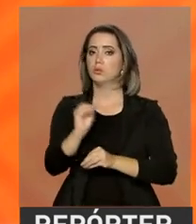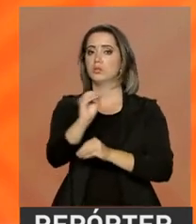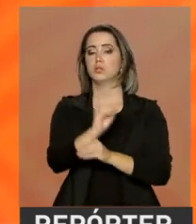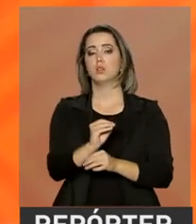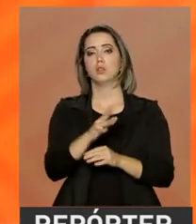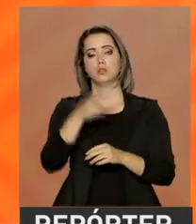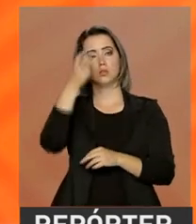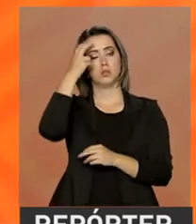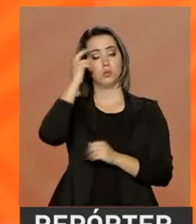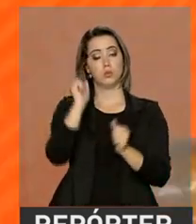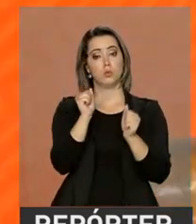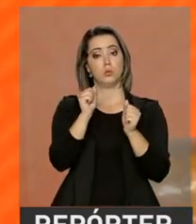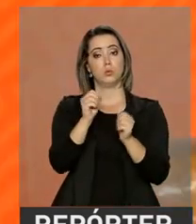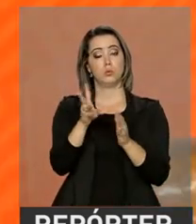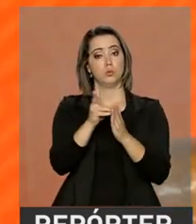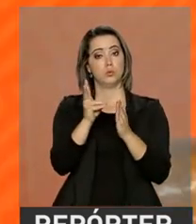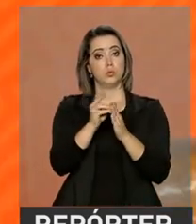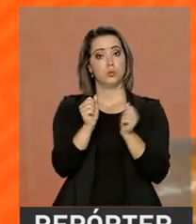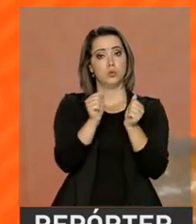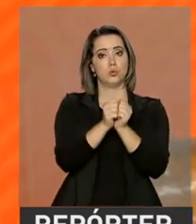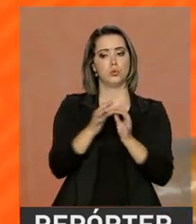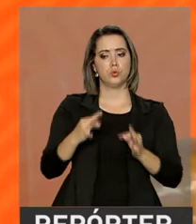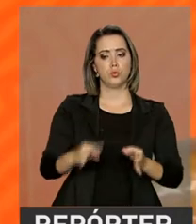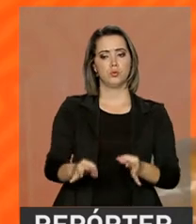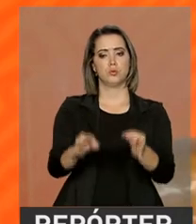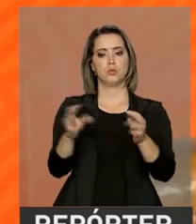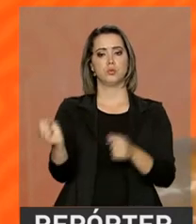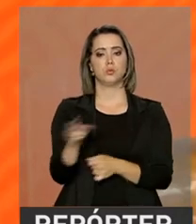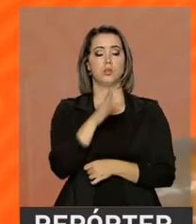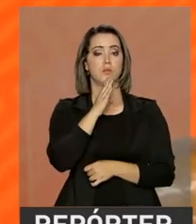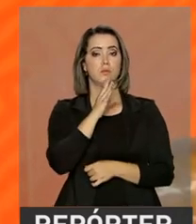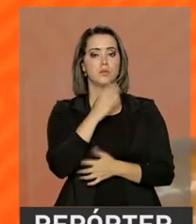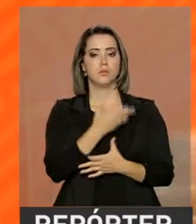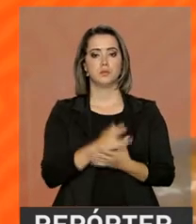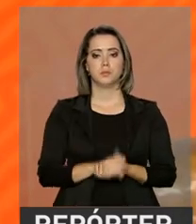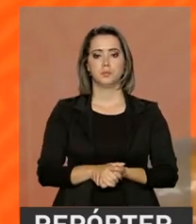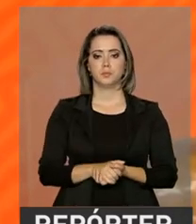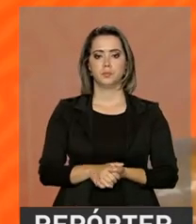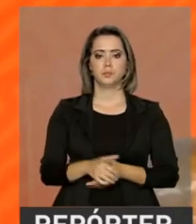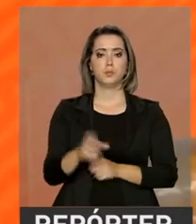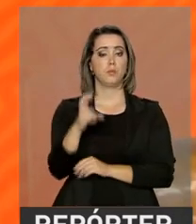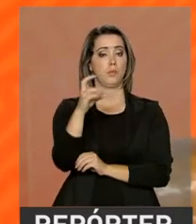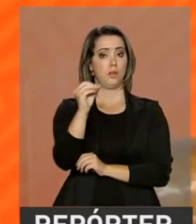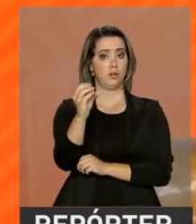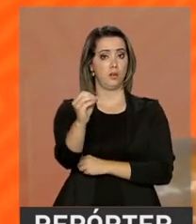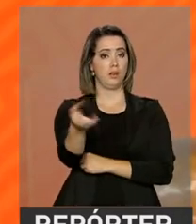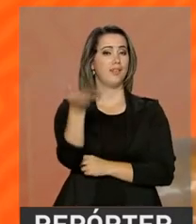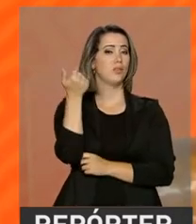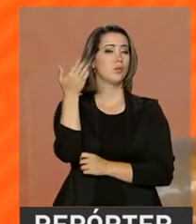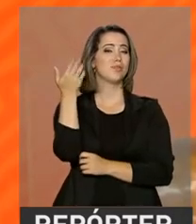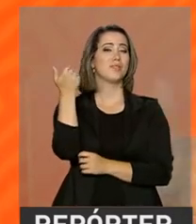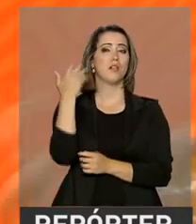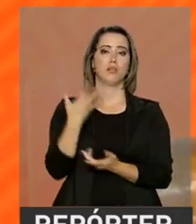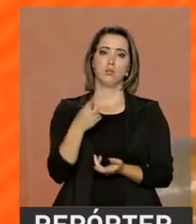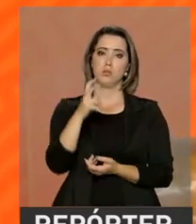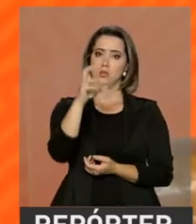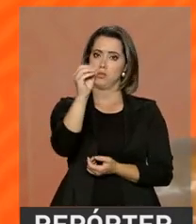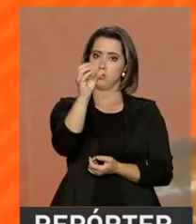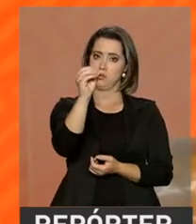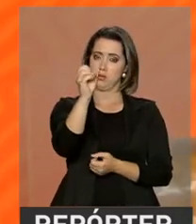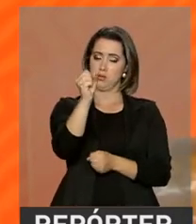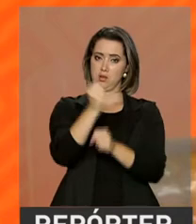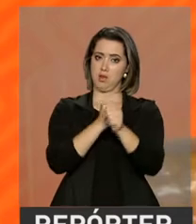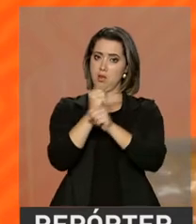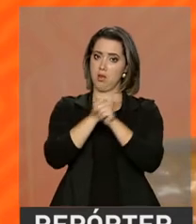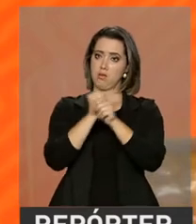indígena caminhe lado a lado com tecnologia e novos conhecimentos. 500 anos atrás passou, então 500 anos atrás